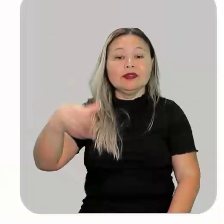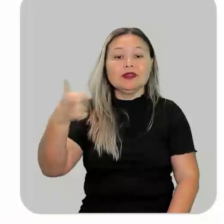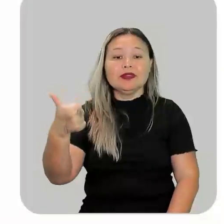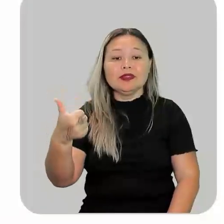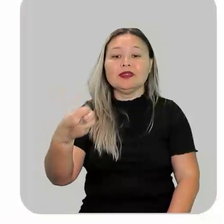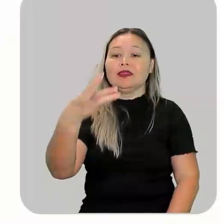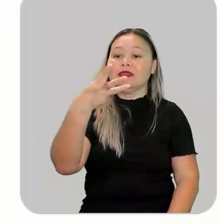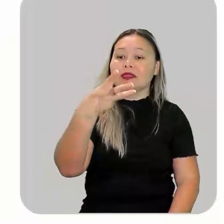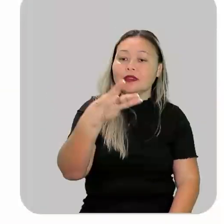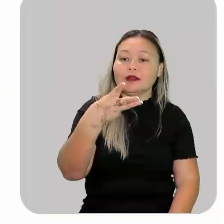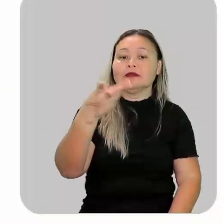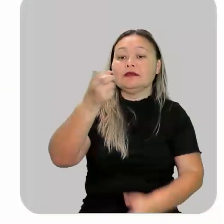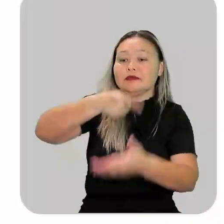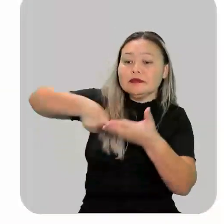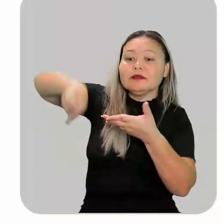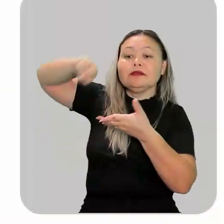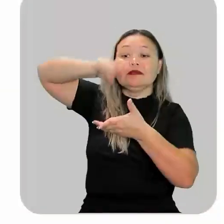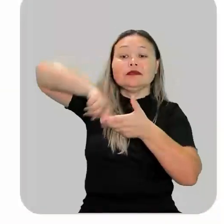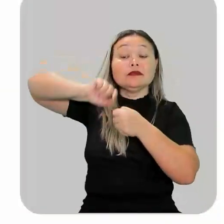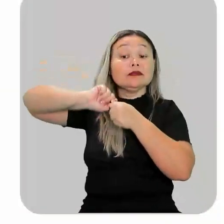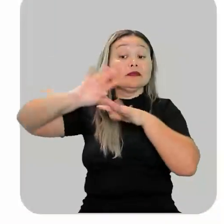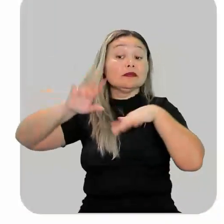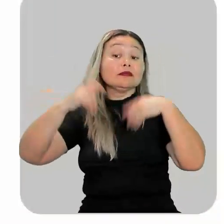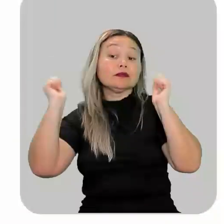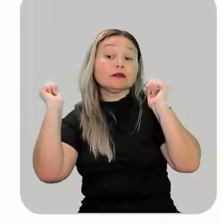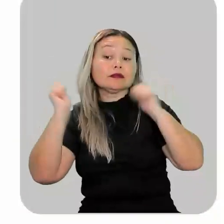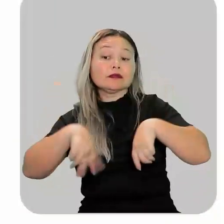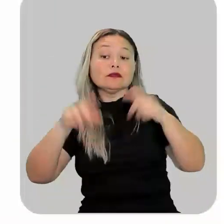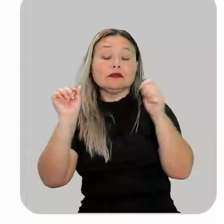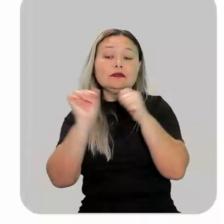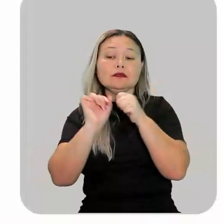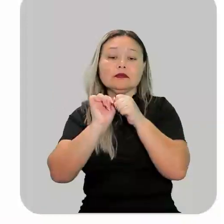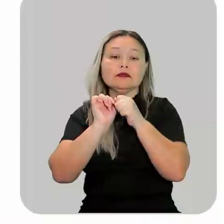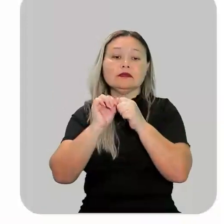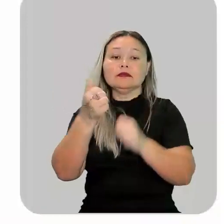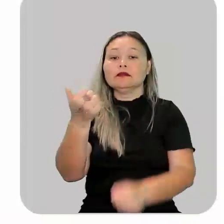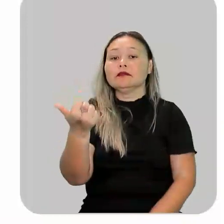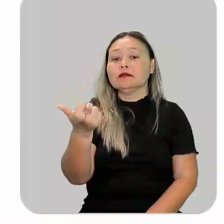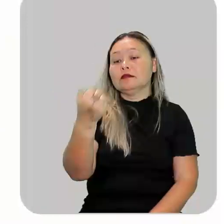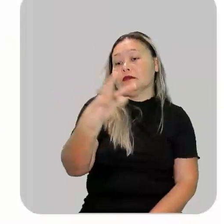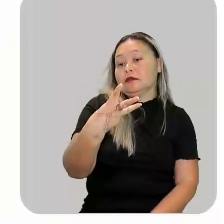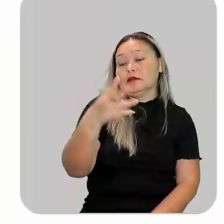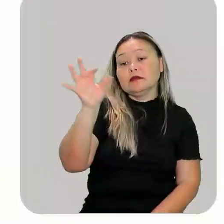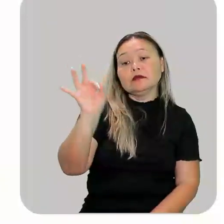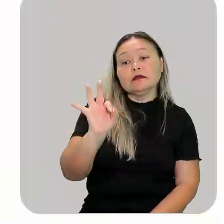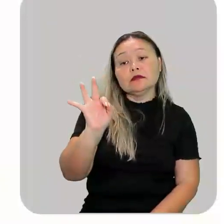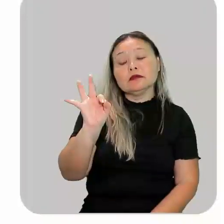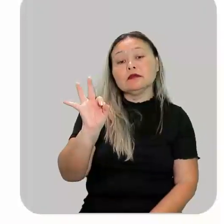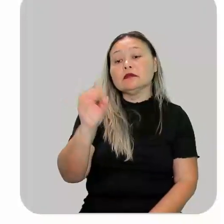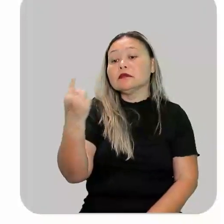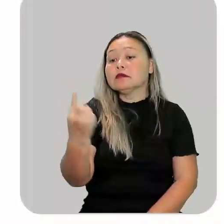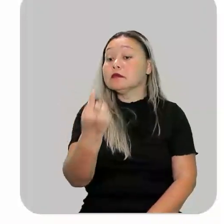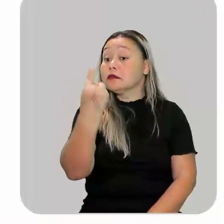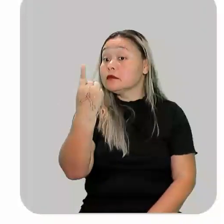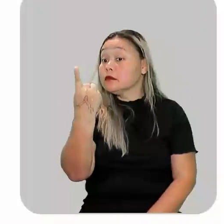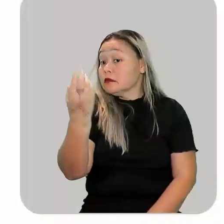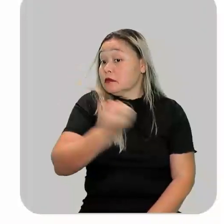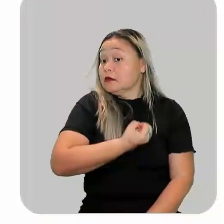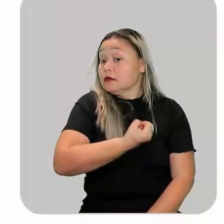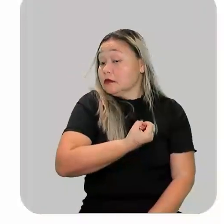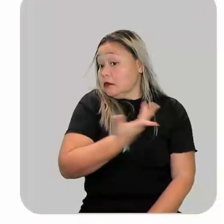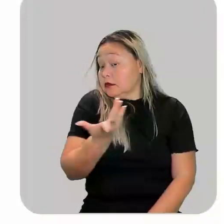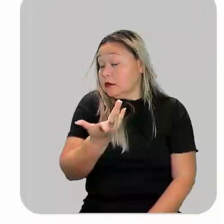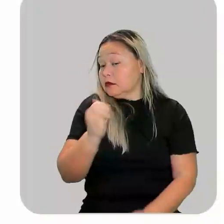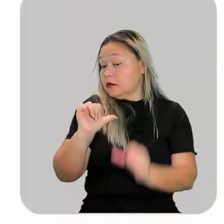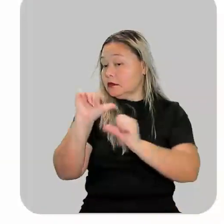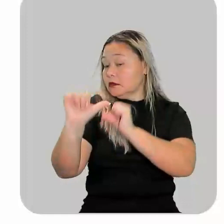os 360 graus aí, né? Então a gente pode fazer esse 13, né, se tornar um número natural, né?